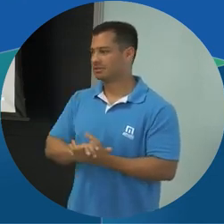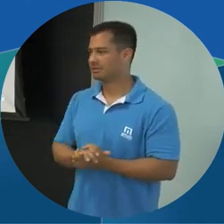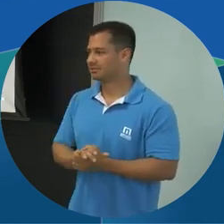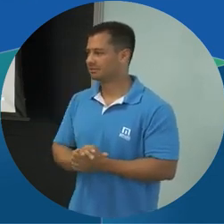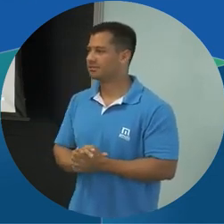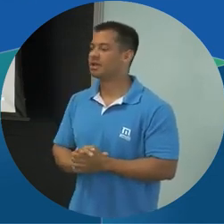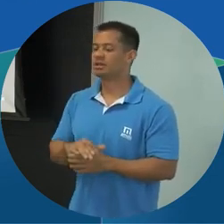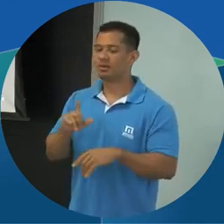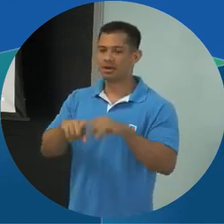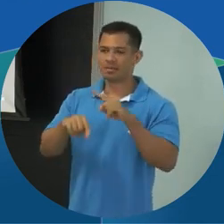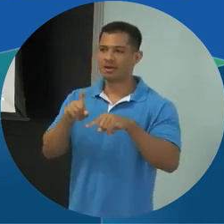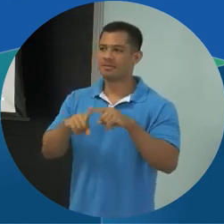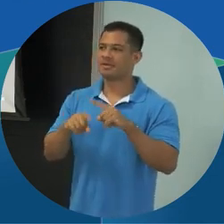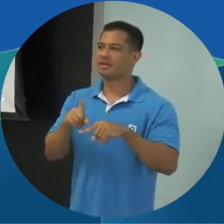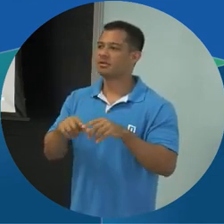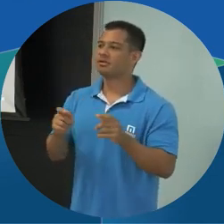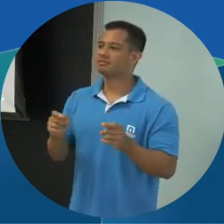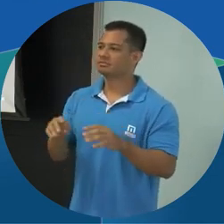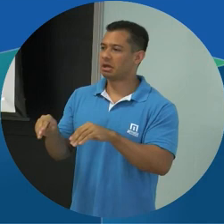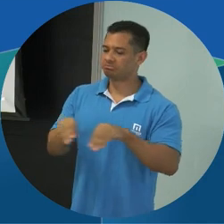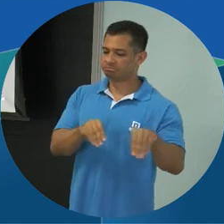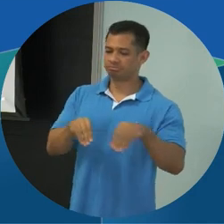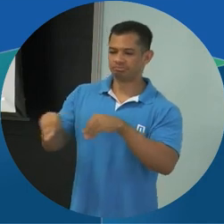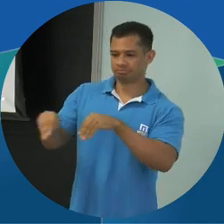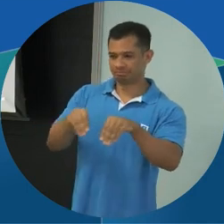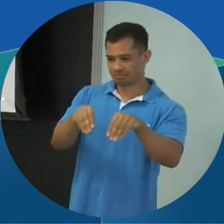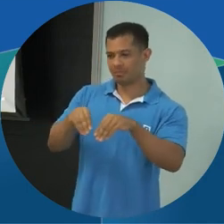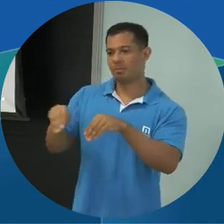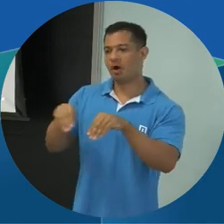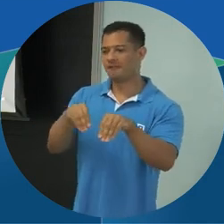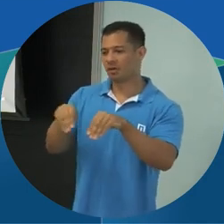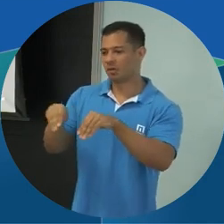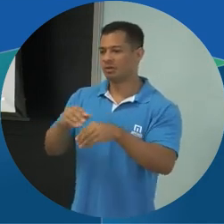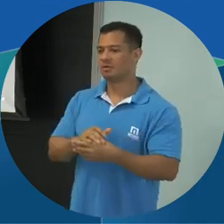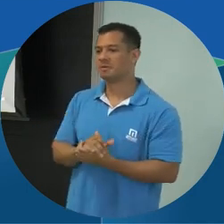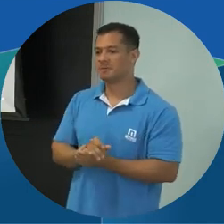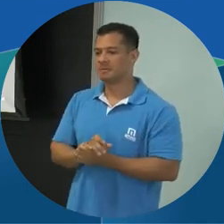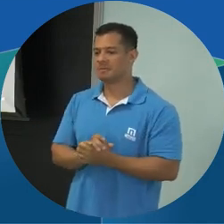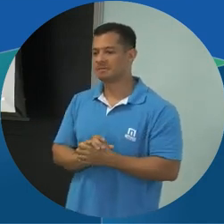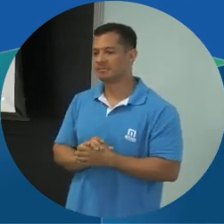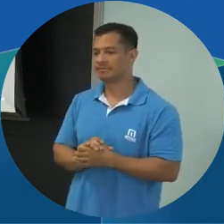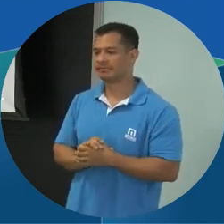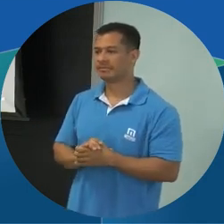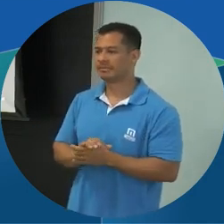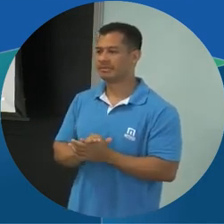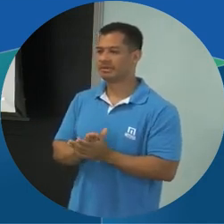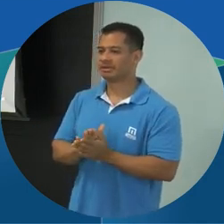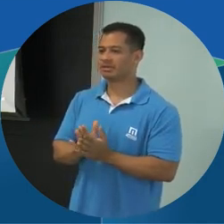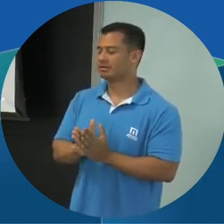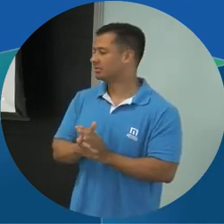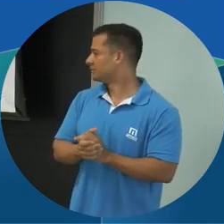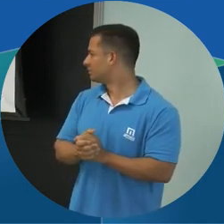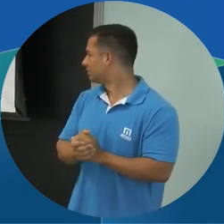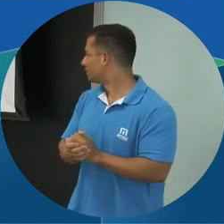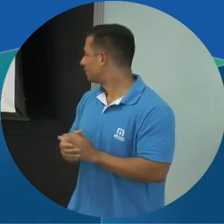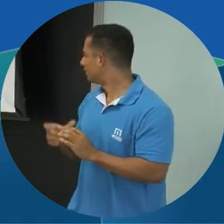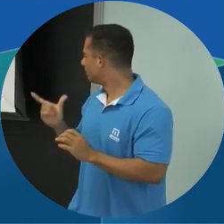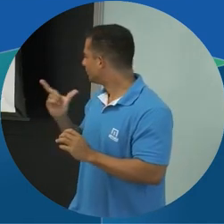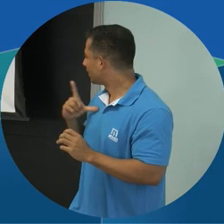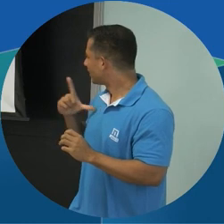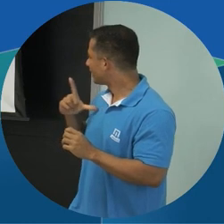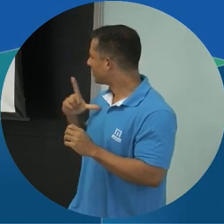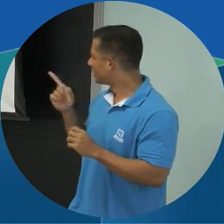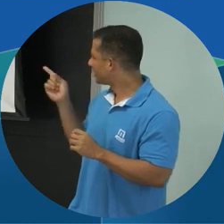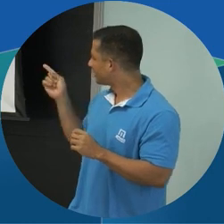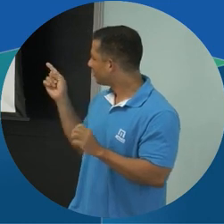um equipamento muito móvel, tem uma mobilidade muito grande, e como vocês podem ver aqui no slide anterior, né,